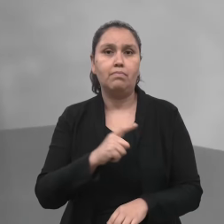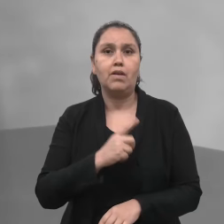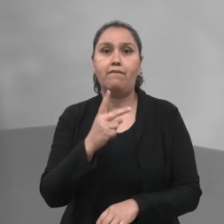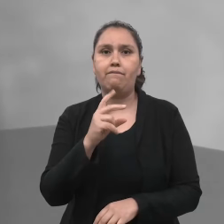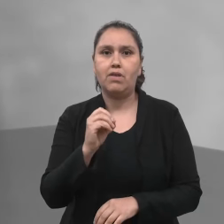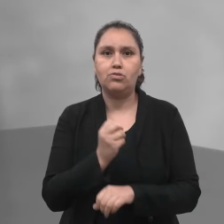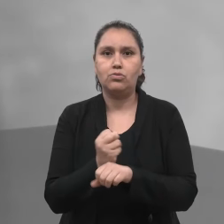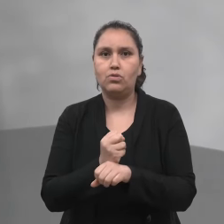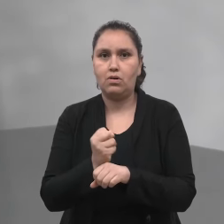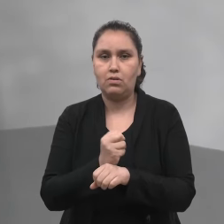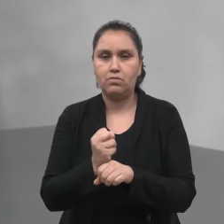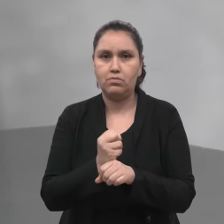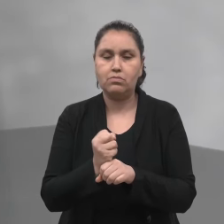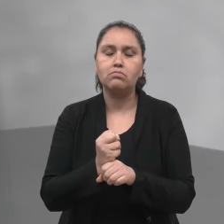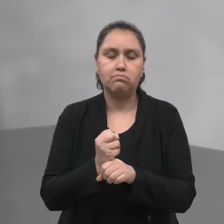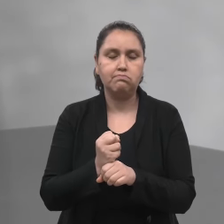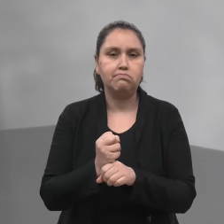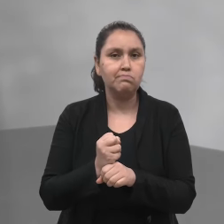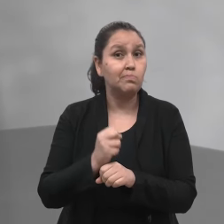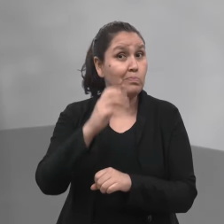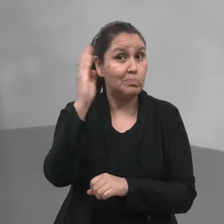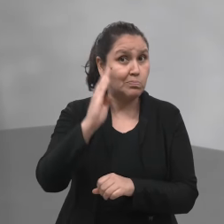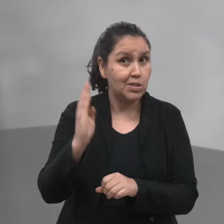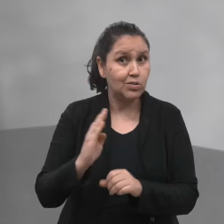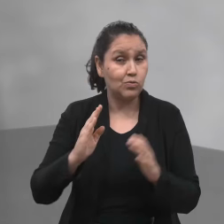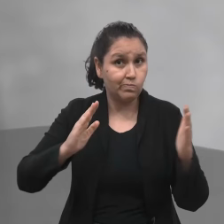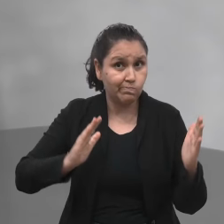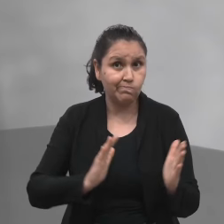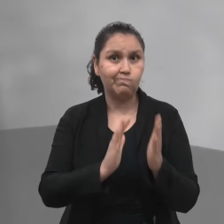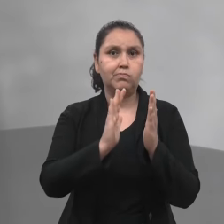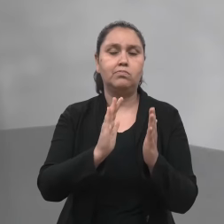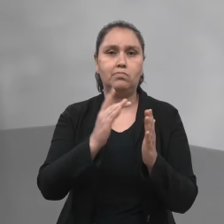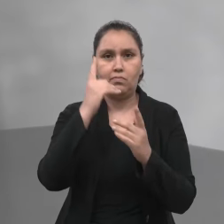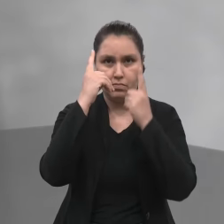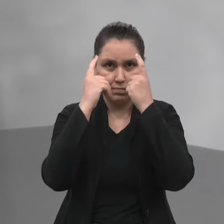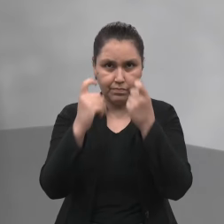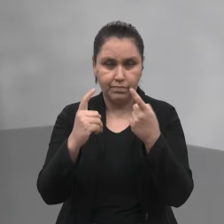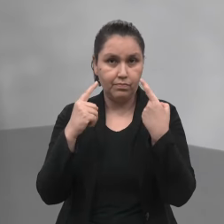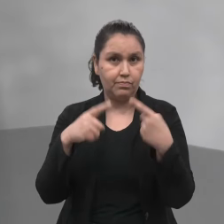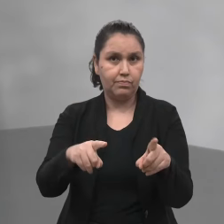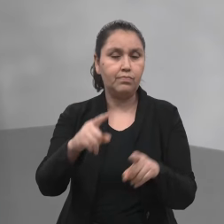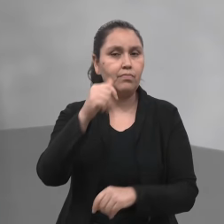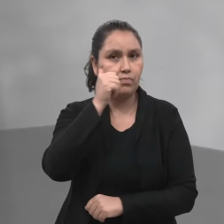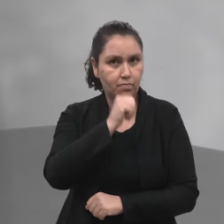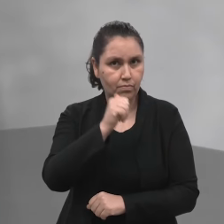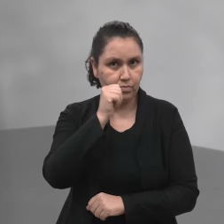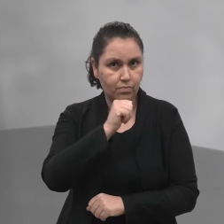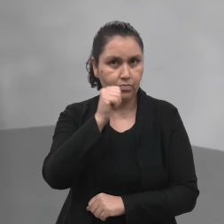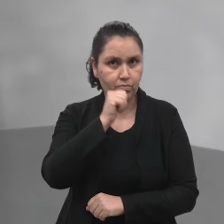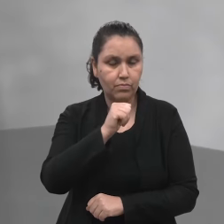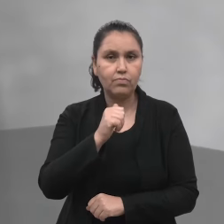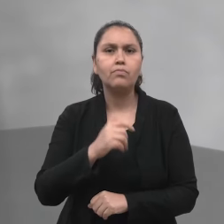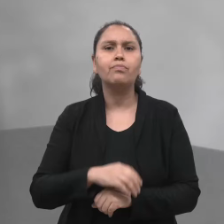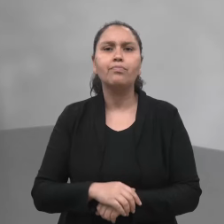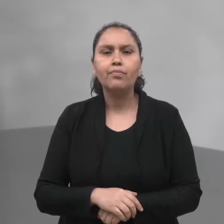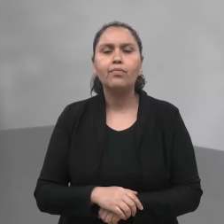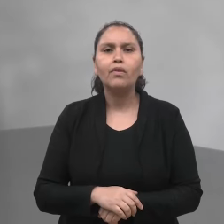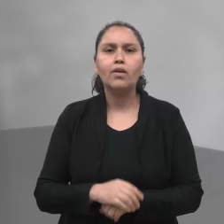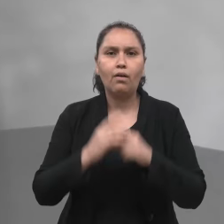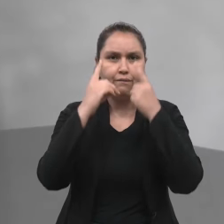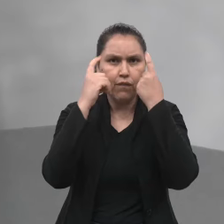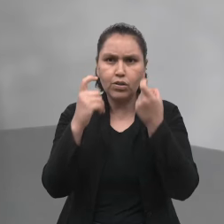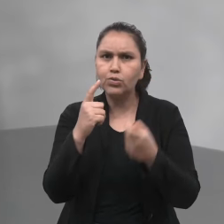como o Brasil enfrenta a violência doméstica, mas que também nos lembra que ainda há muito a fazer. Violência não